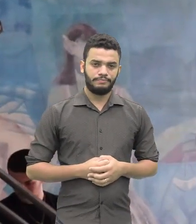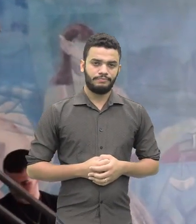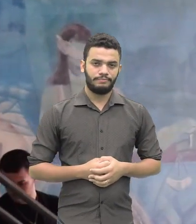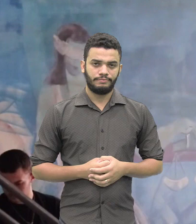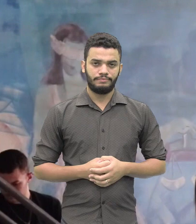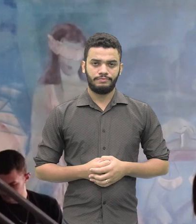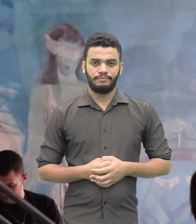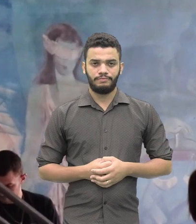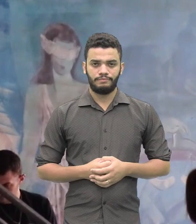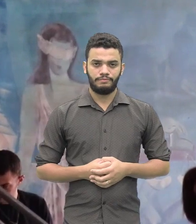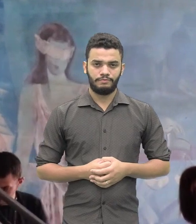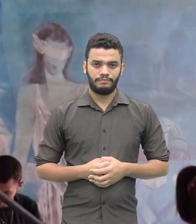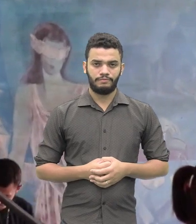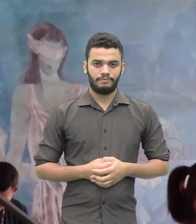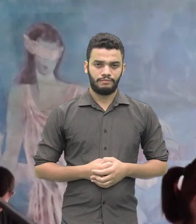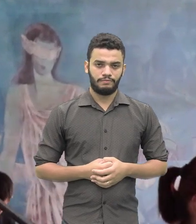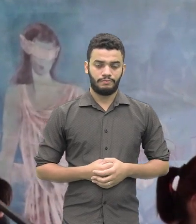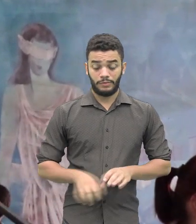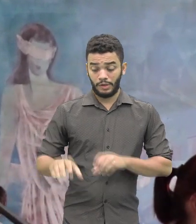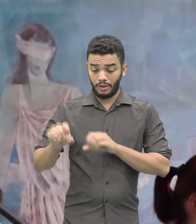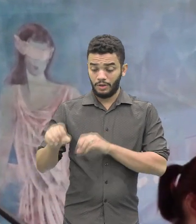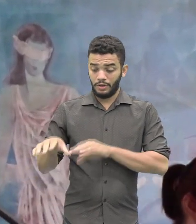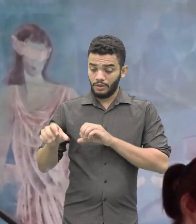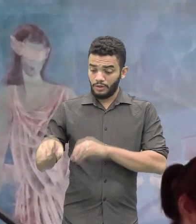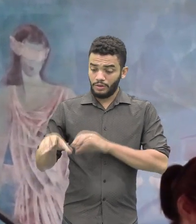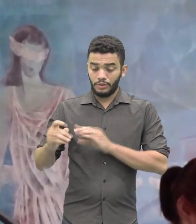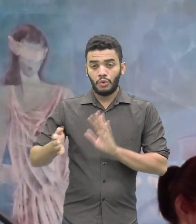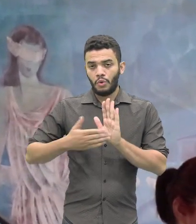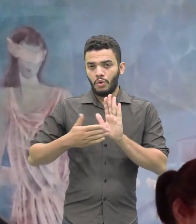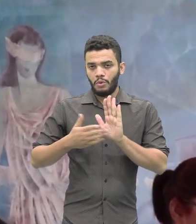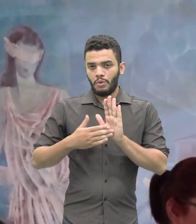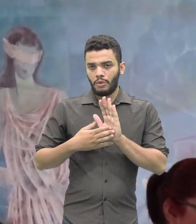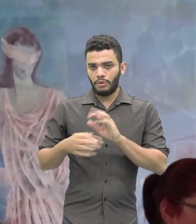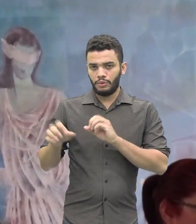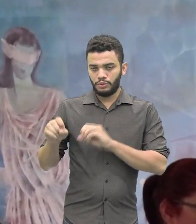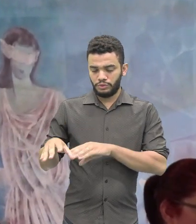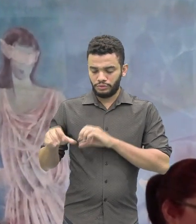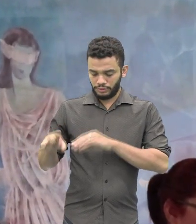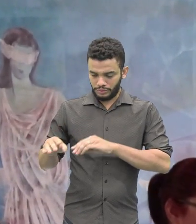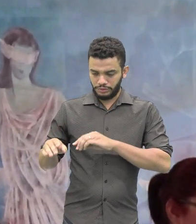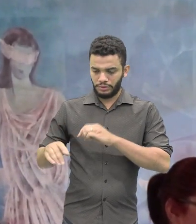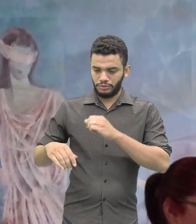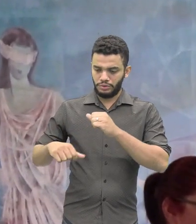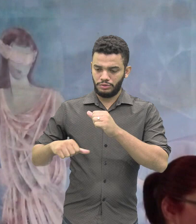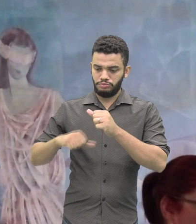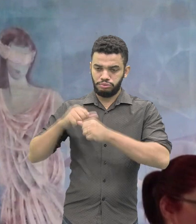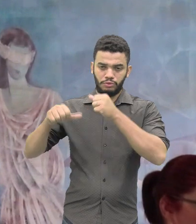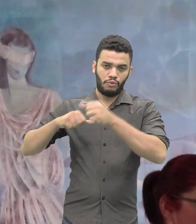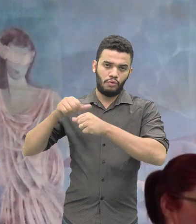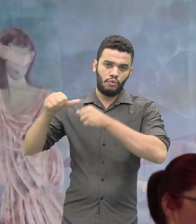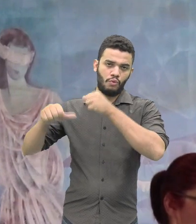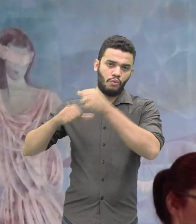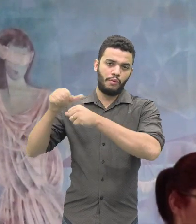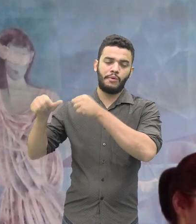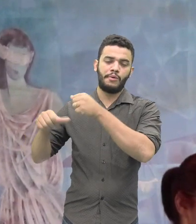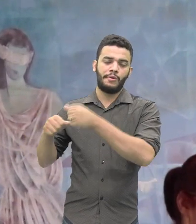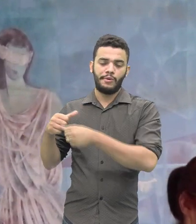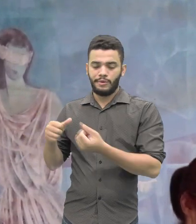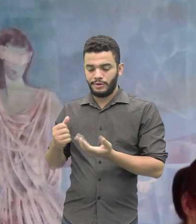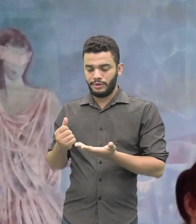a educação que transforma que foi proposta desde o início da nossa gestão ela acontece porque